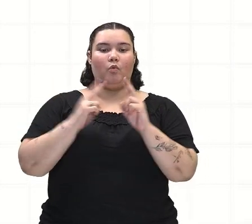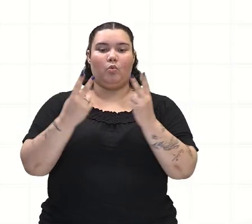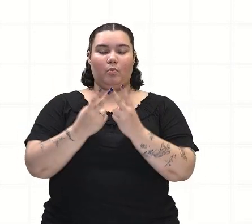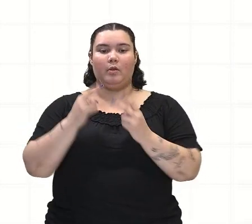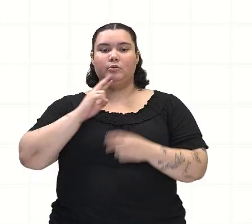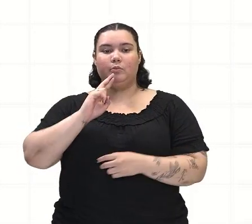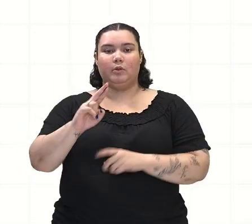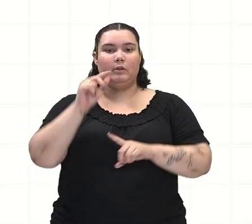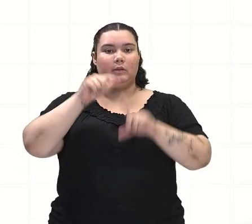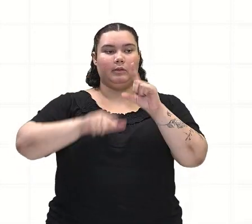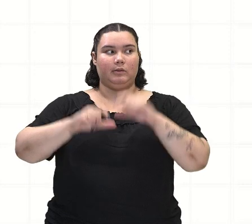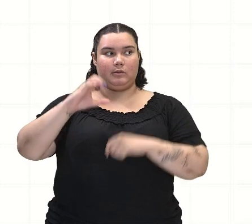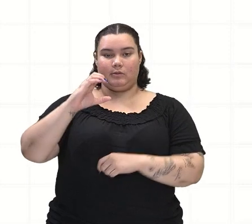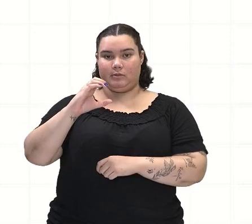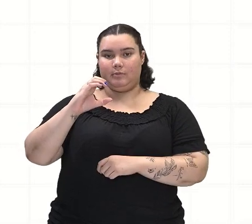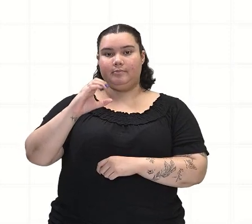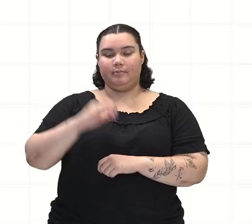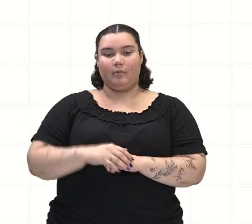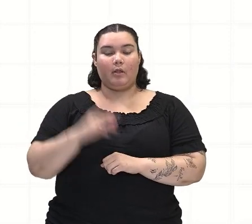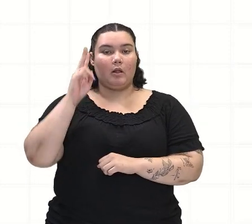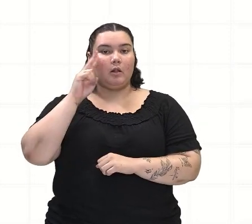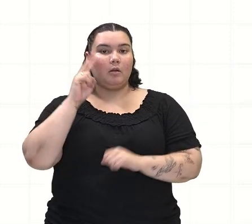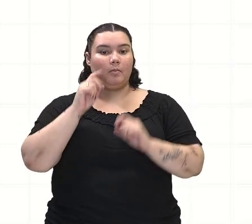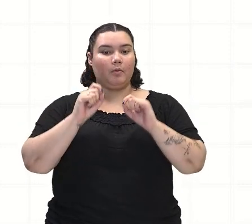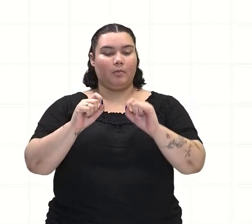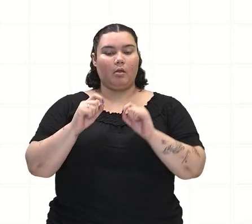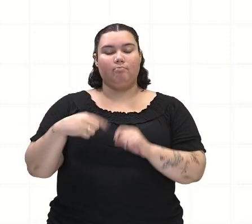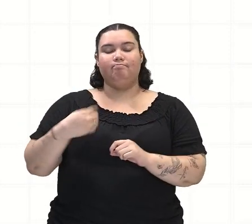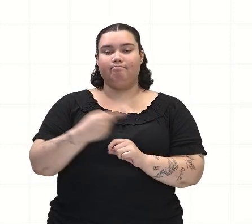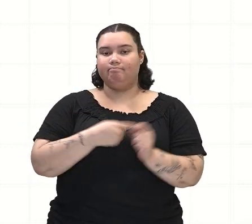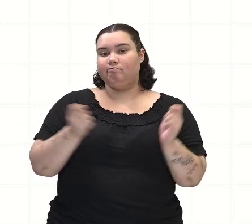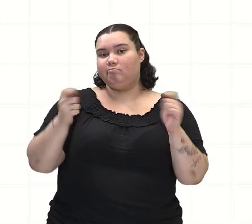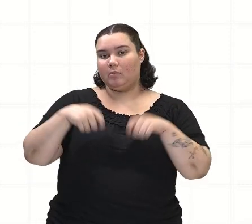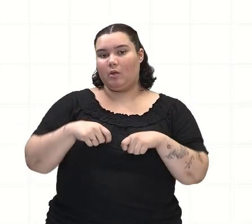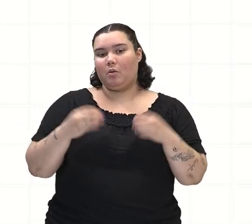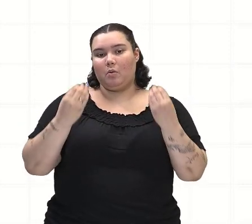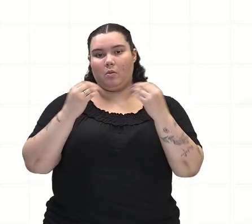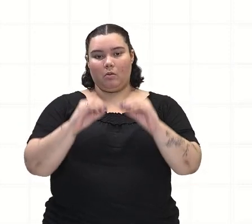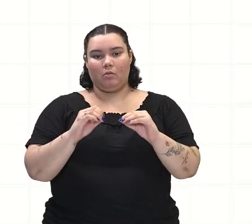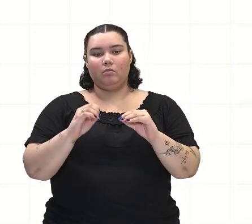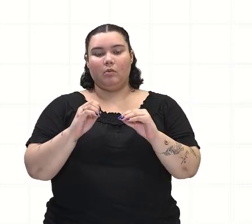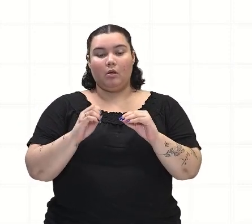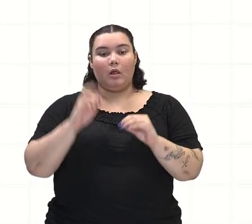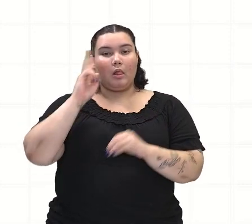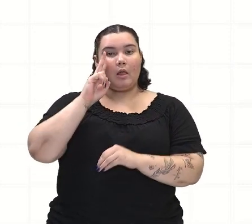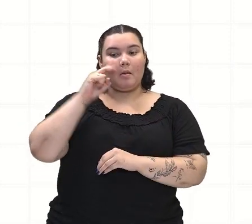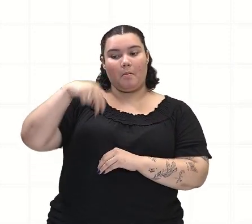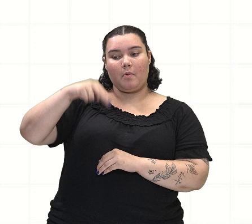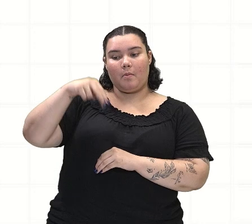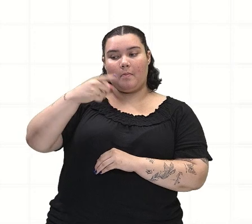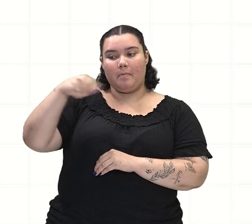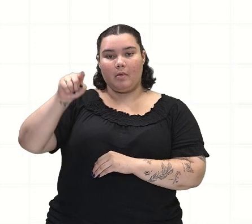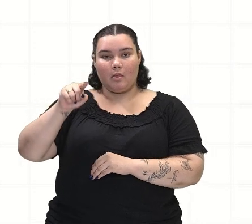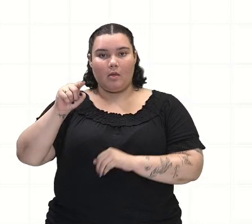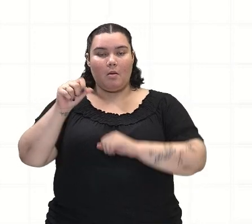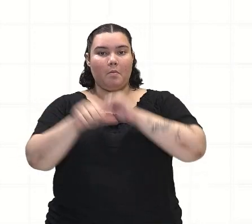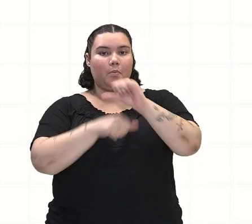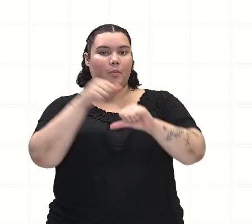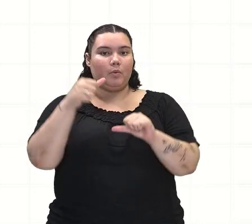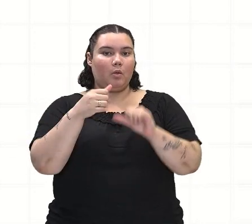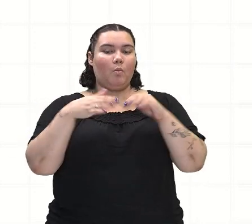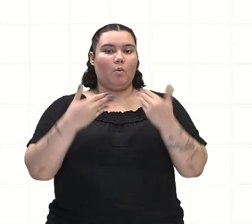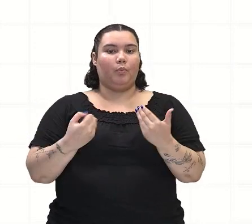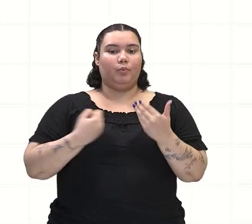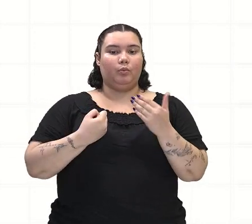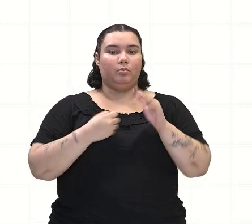C. Lembrando aí que a gente pode, né, ainda chegar mais próximo do valor, substituindo aqui